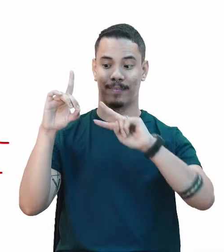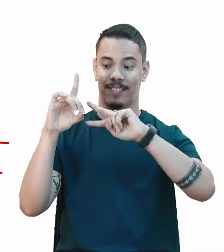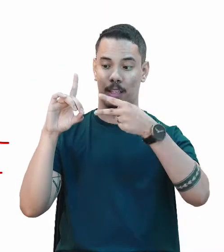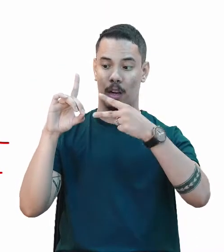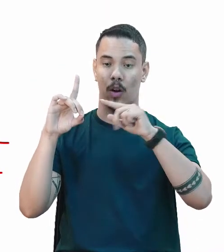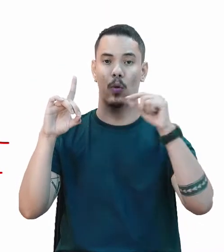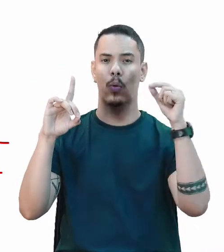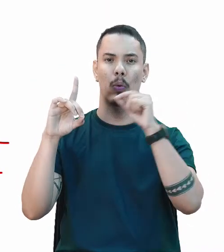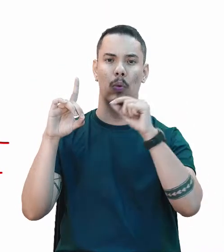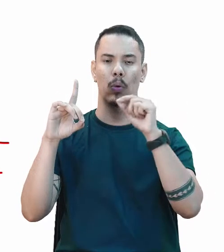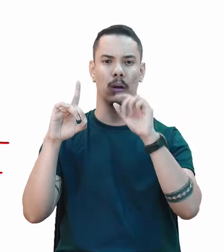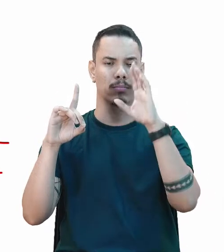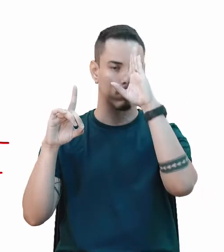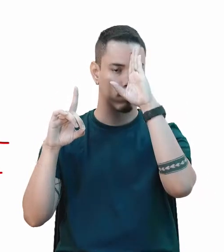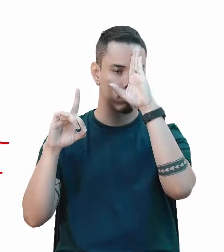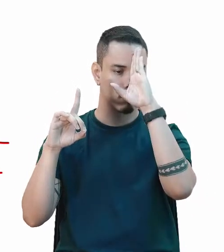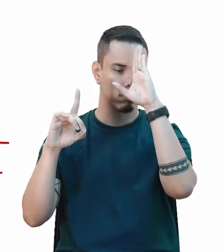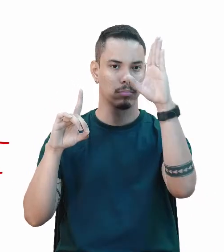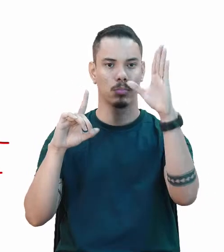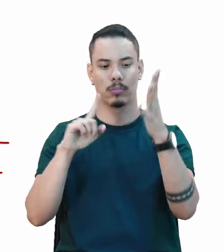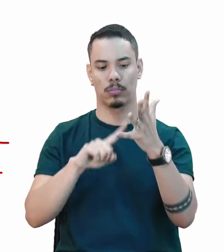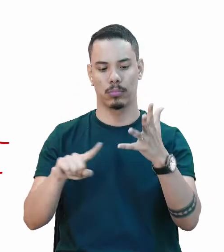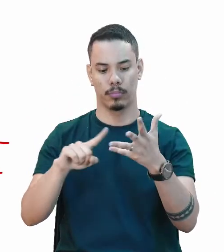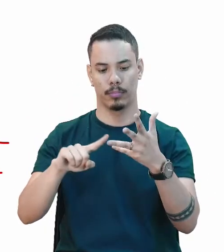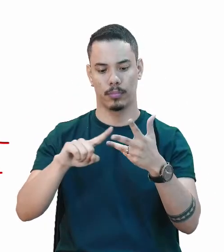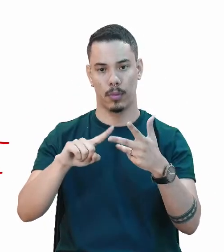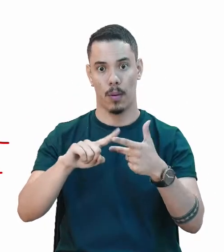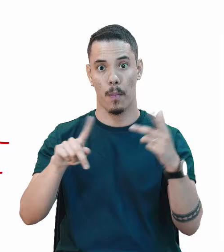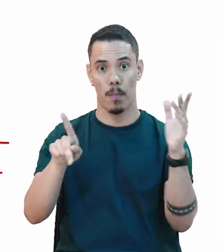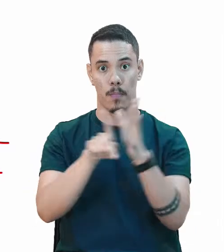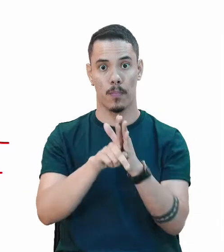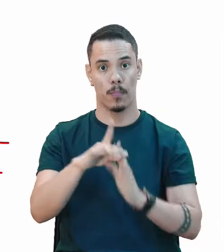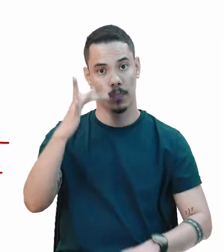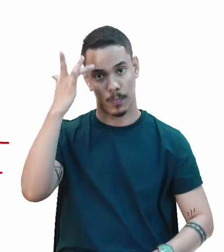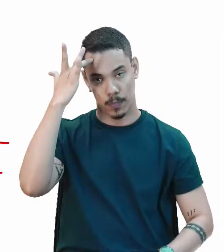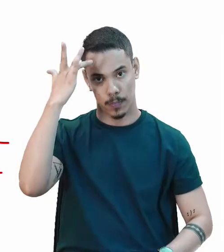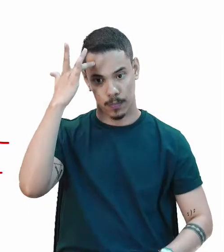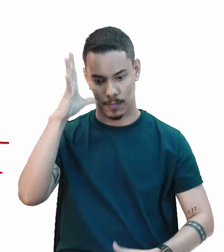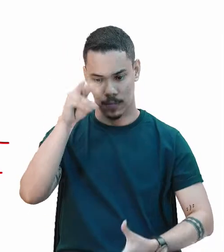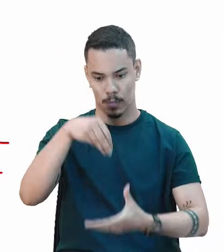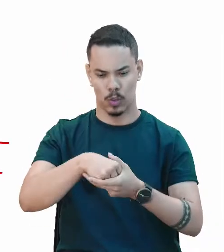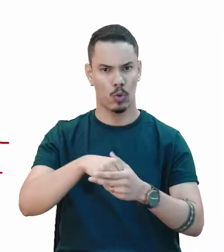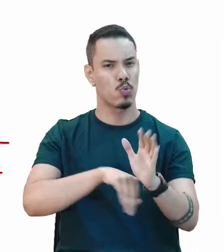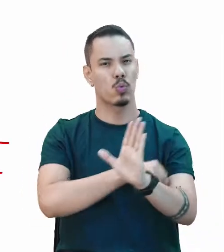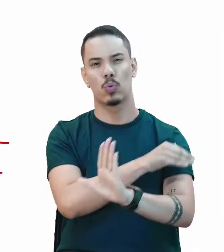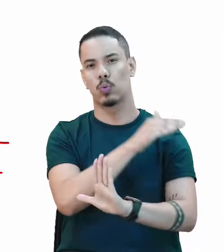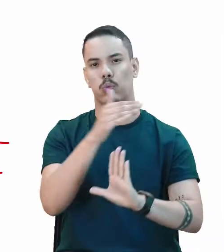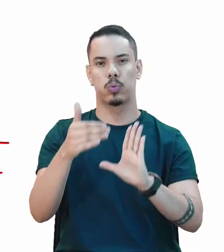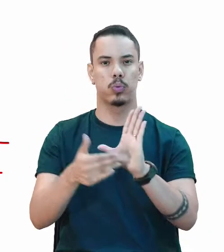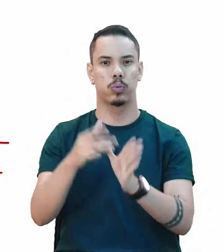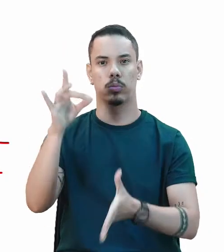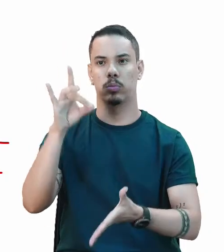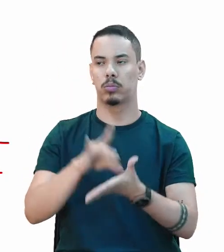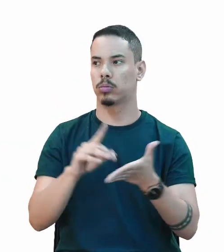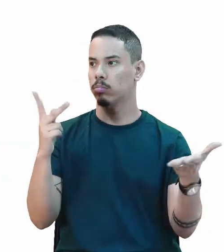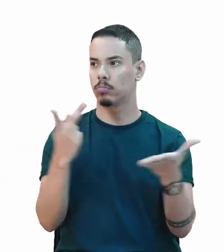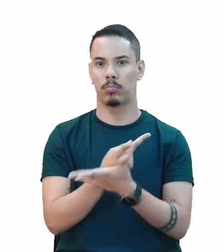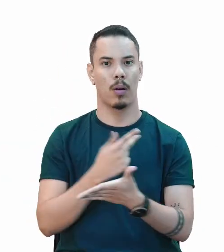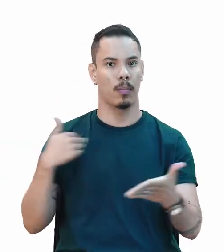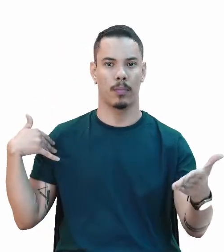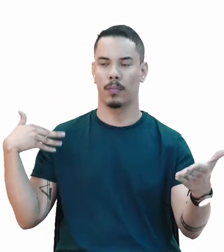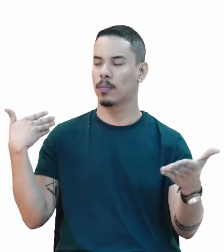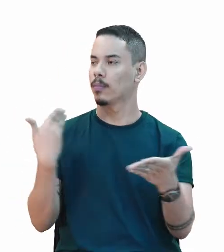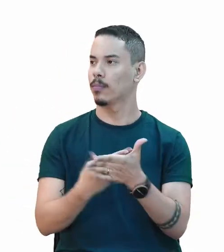a fonte dos princípios racionais que regem toda a realidade.